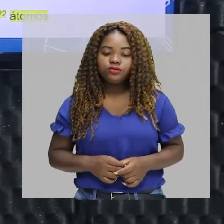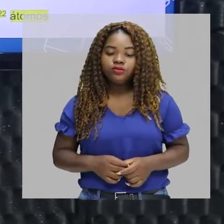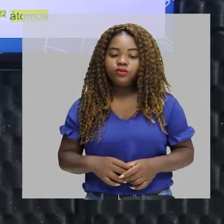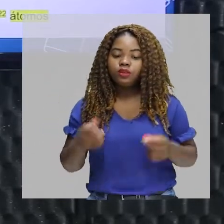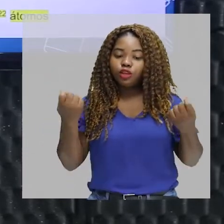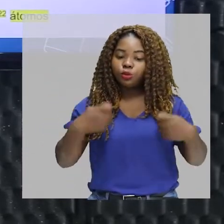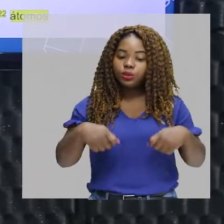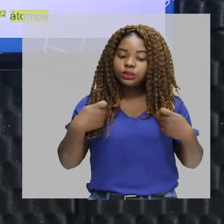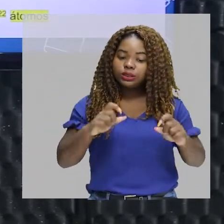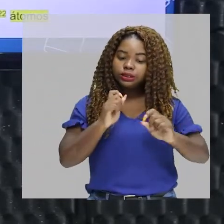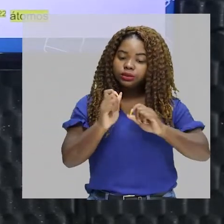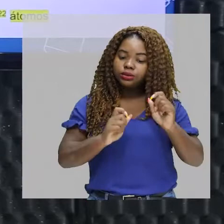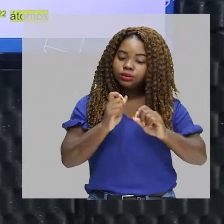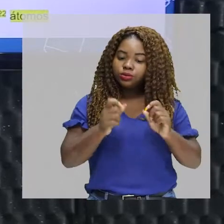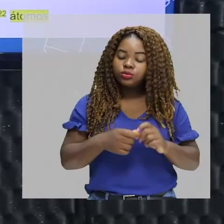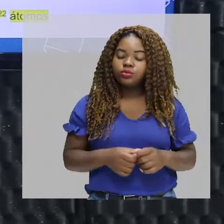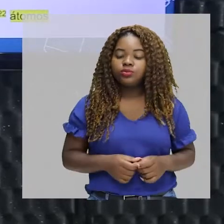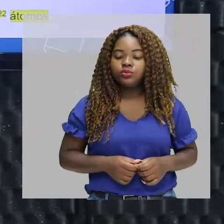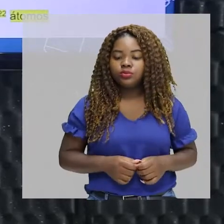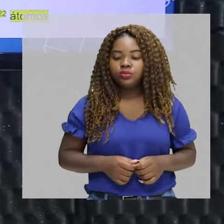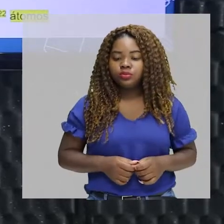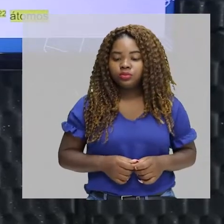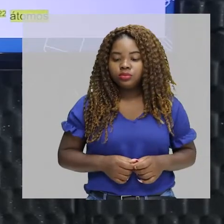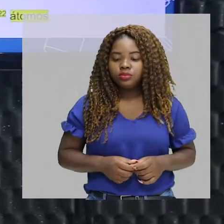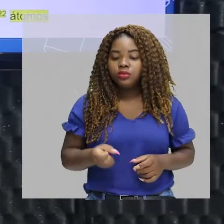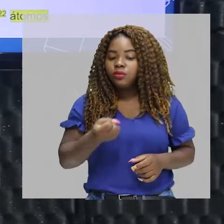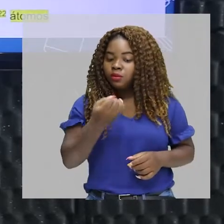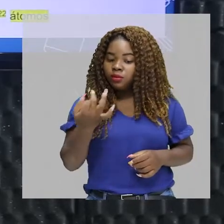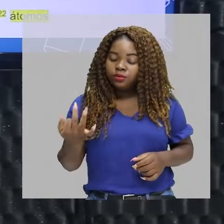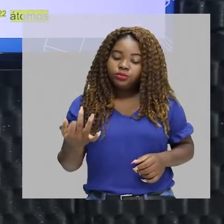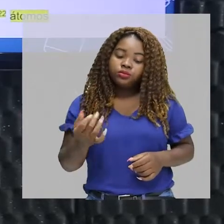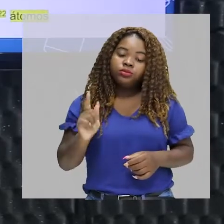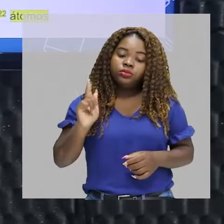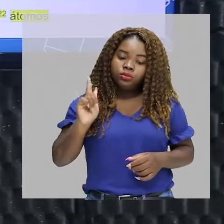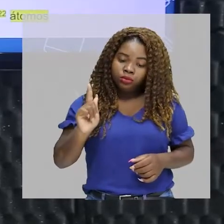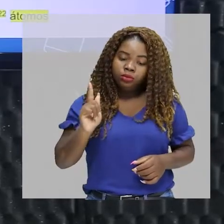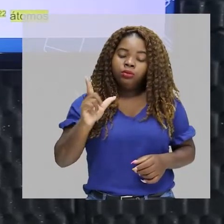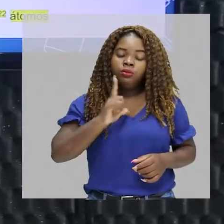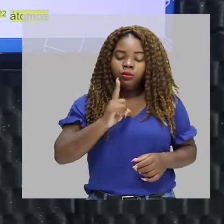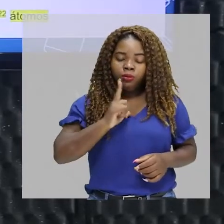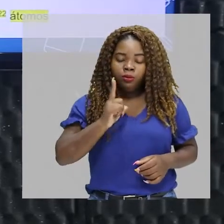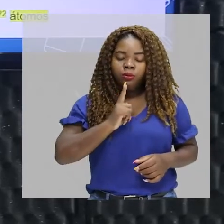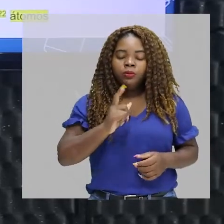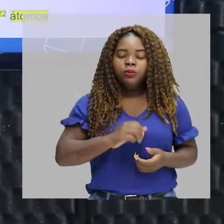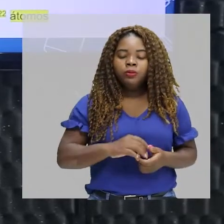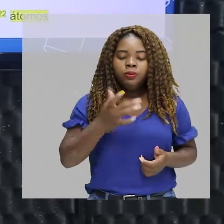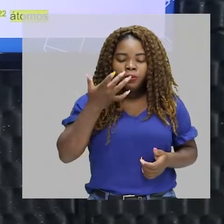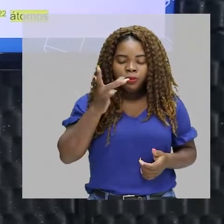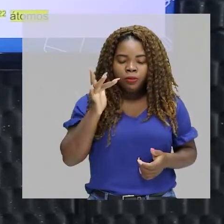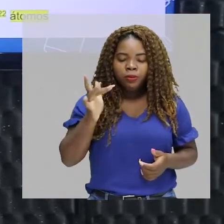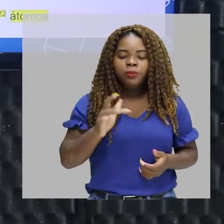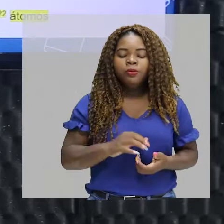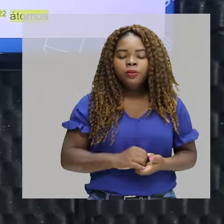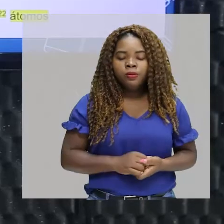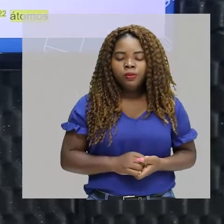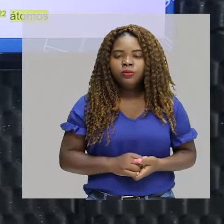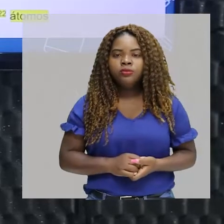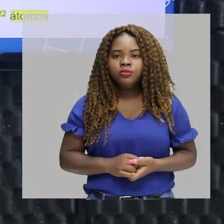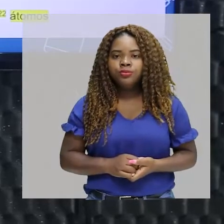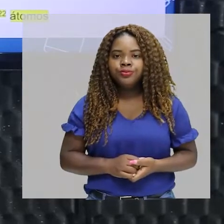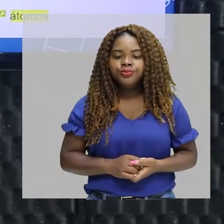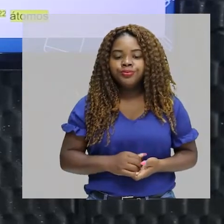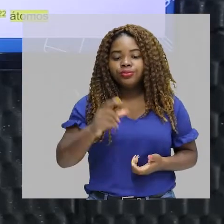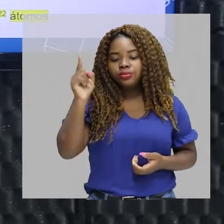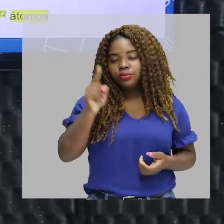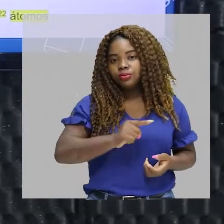nós precisamos saber, inicialmente, quantos gramas de ouro existem naquela moeda. Certo?